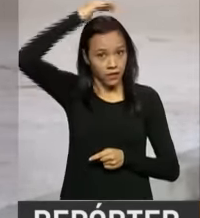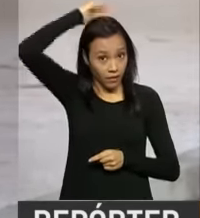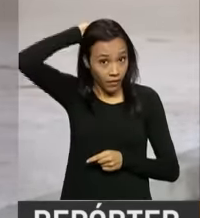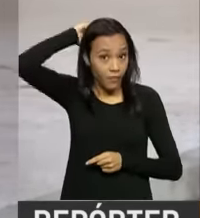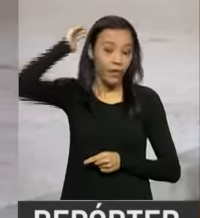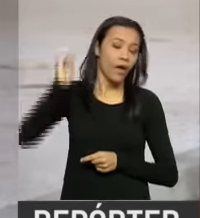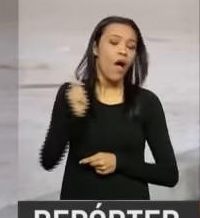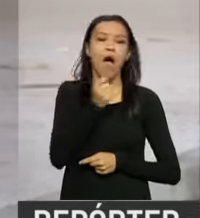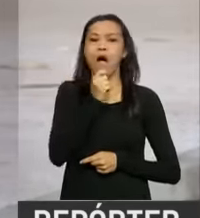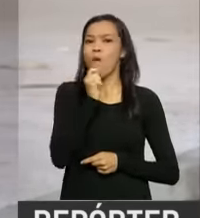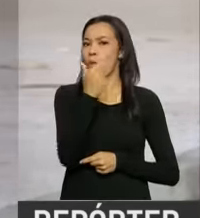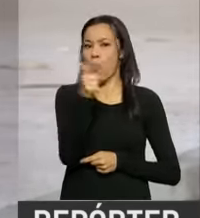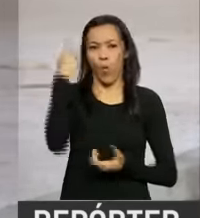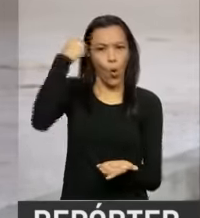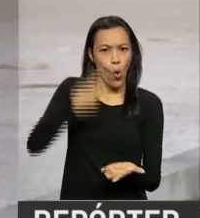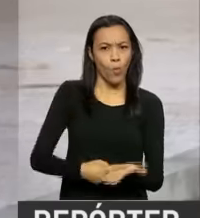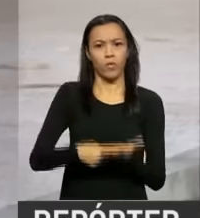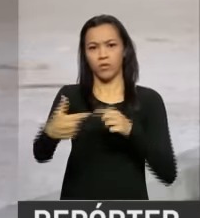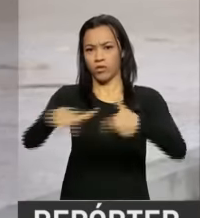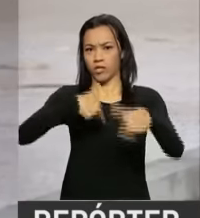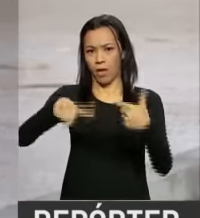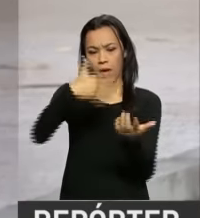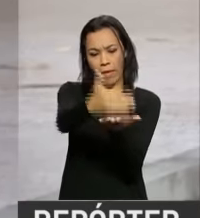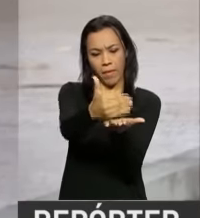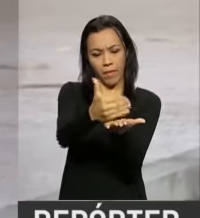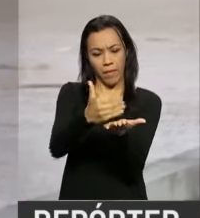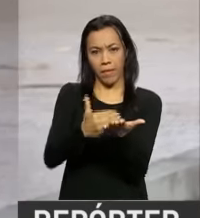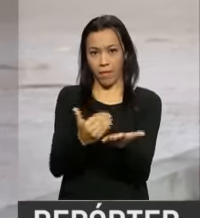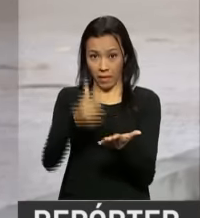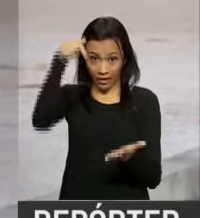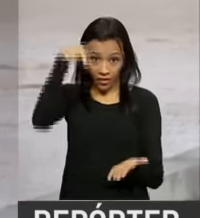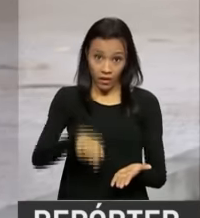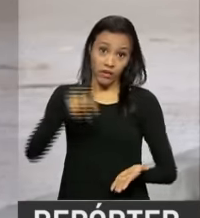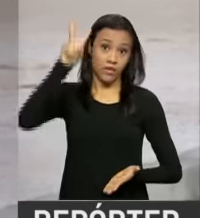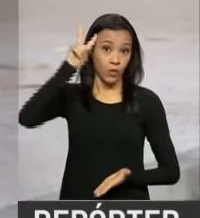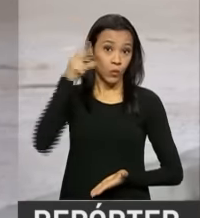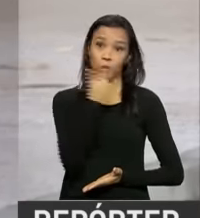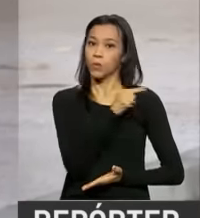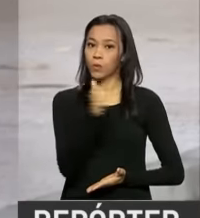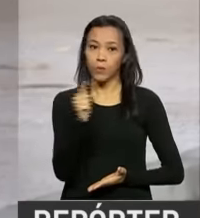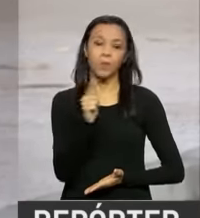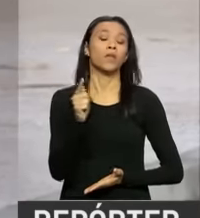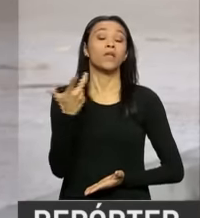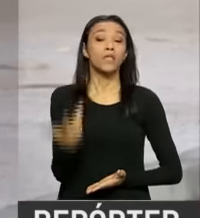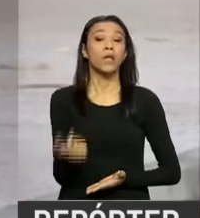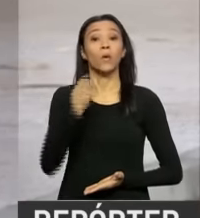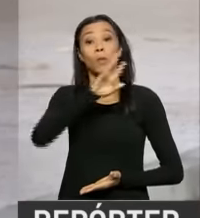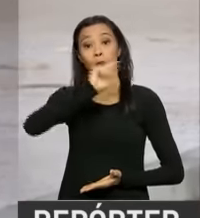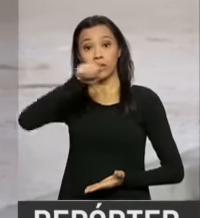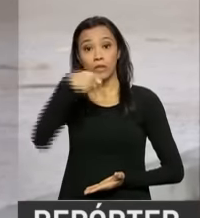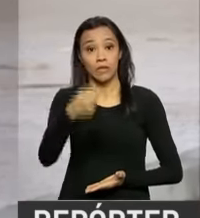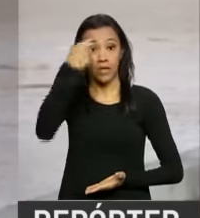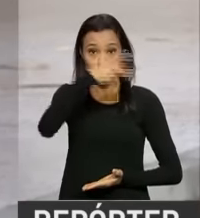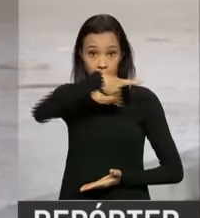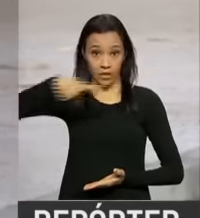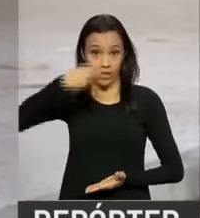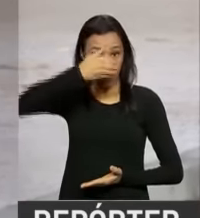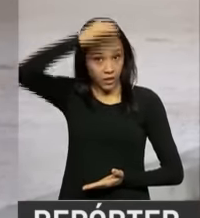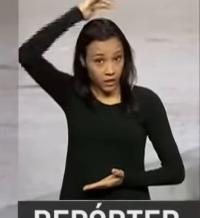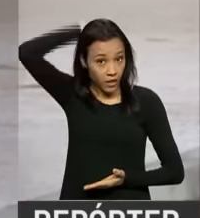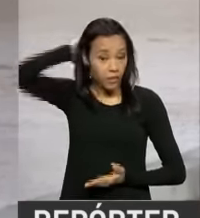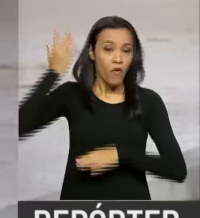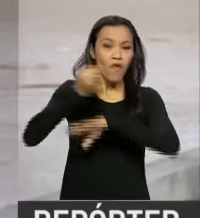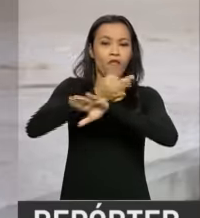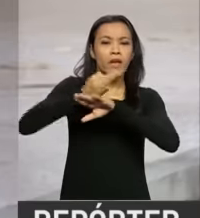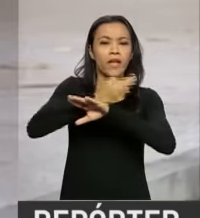Temer, não tem compromissos oficiais previstos na agenda desta segunda-feira. Michel Temer passou o feriado de Corpus